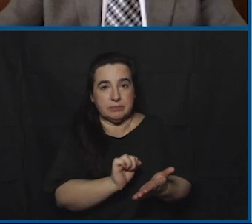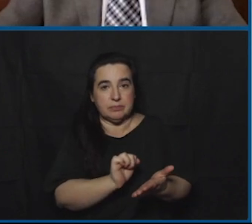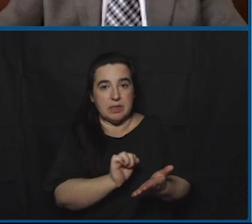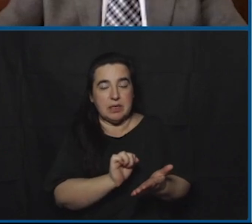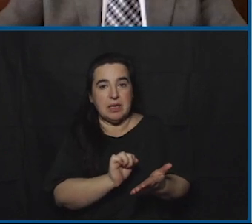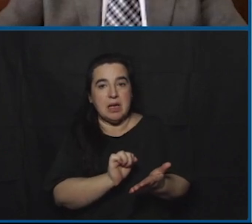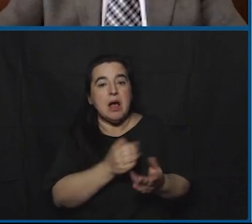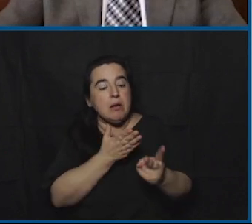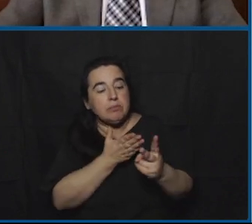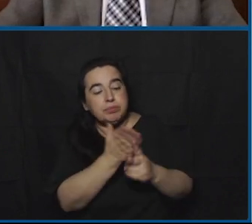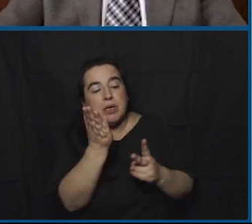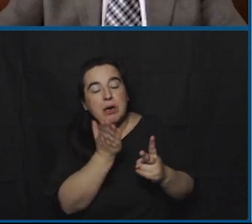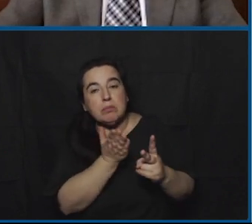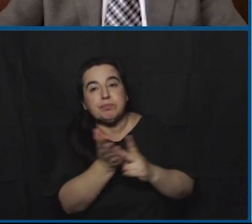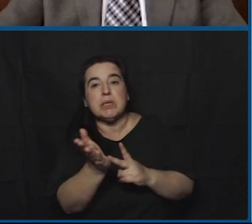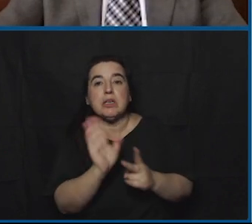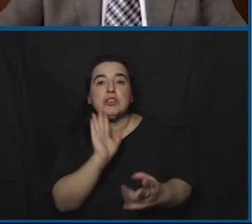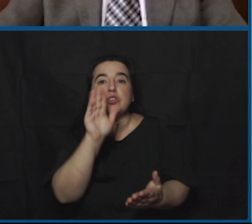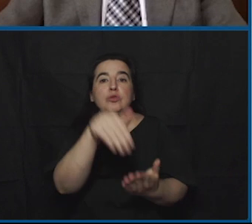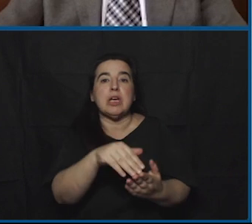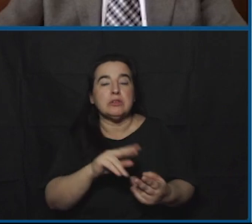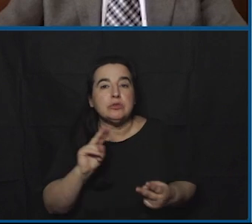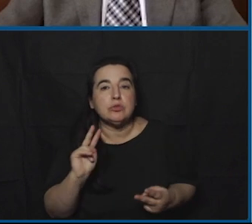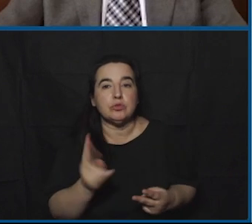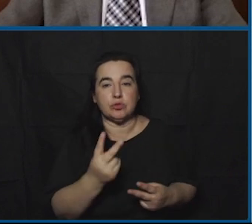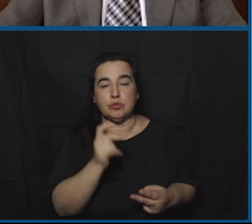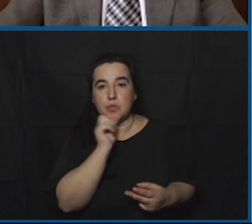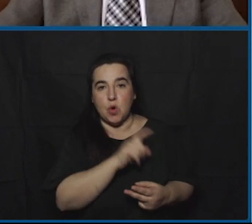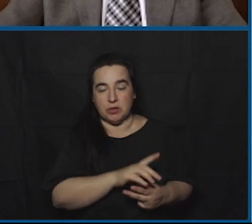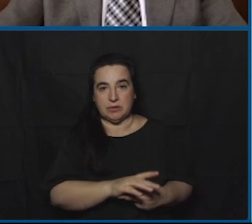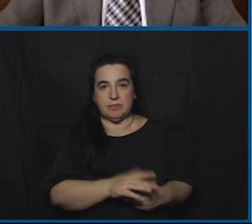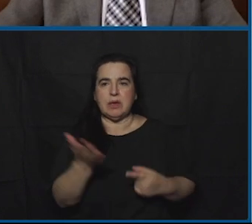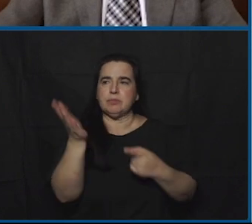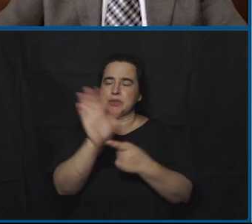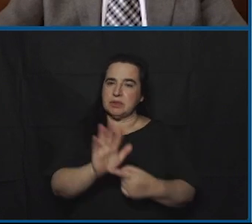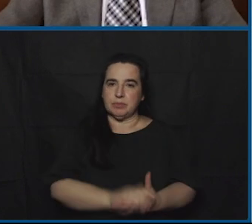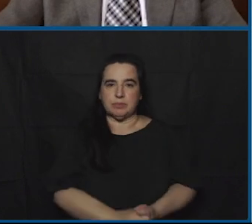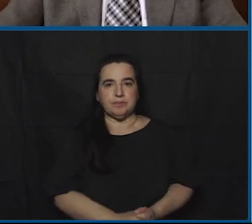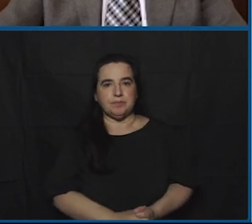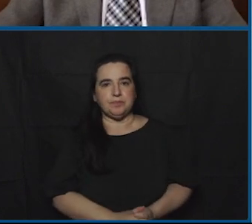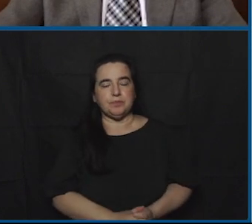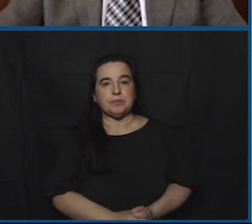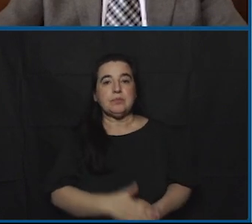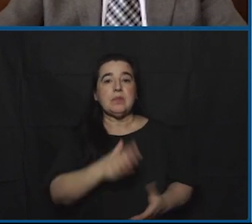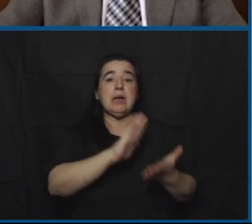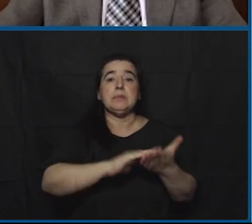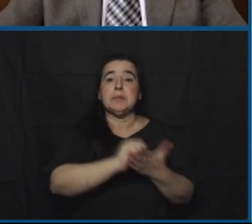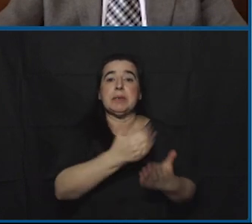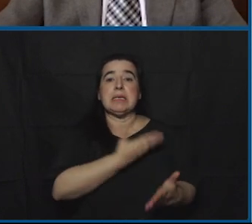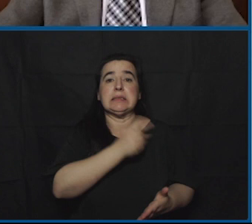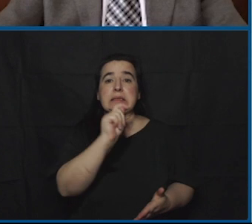atribui esse sentido, ou seja, essa segunda aplicação. Eu vou dar, se calhar, um exemplo. Em Deuteronômio,